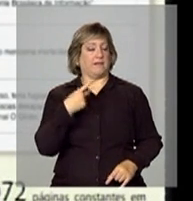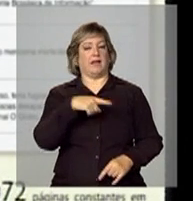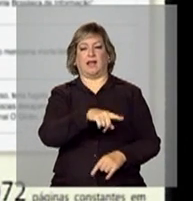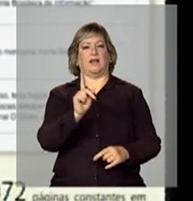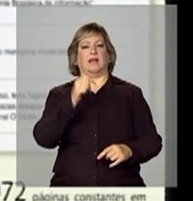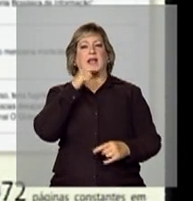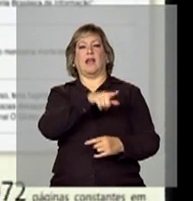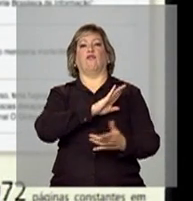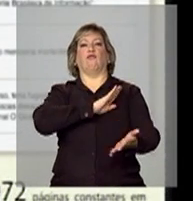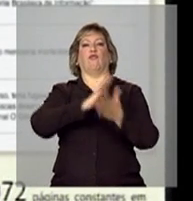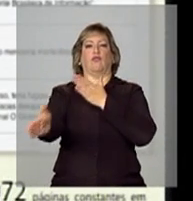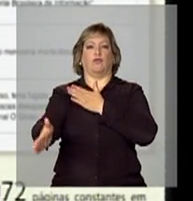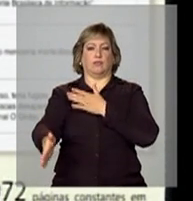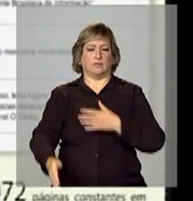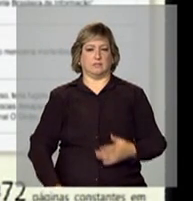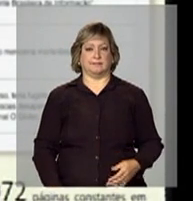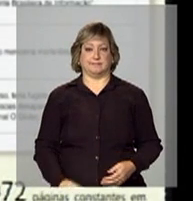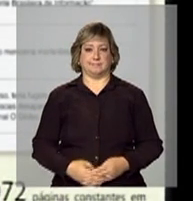está foragida.